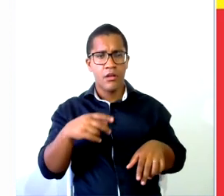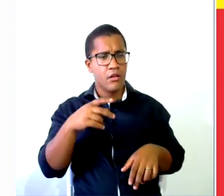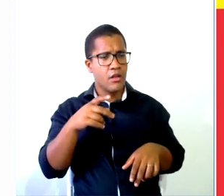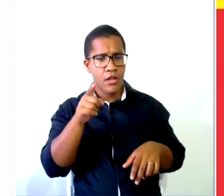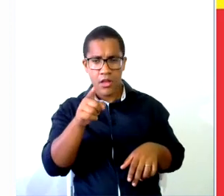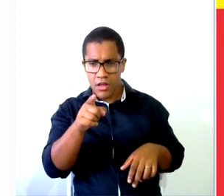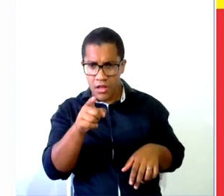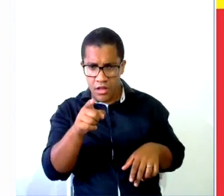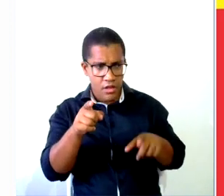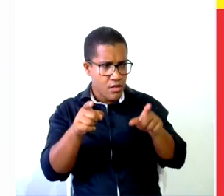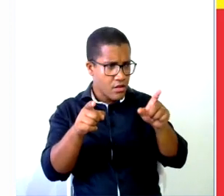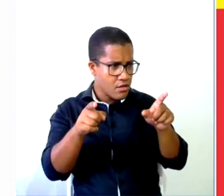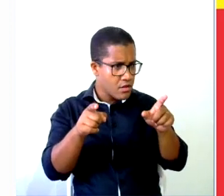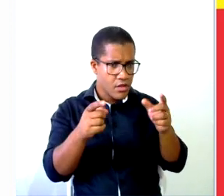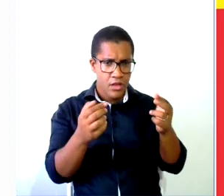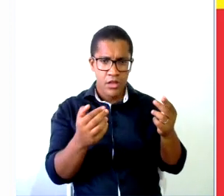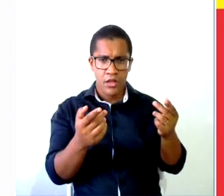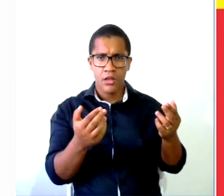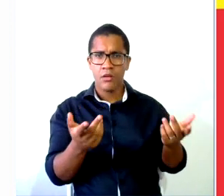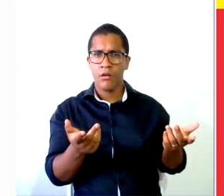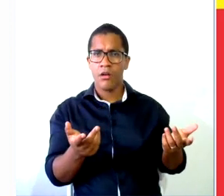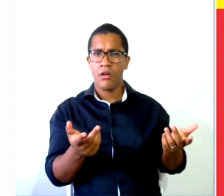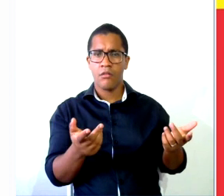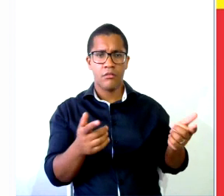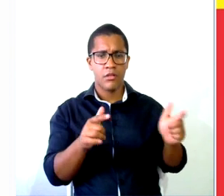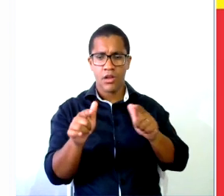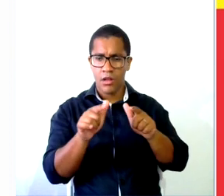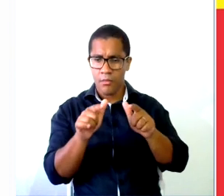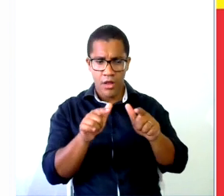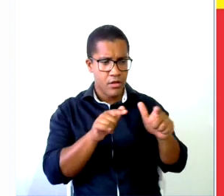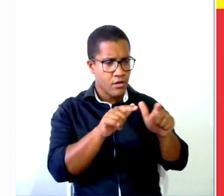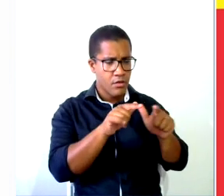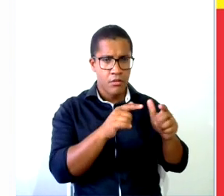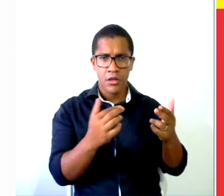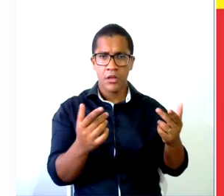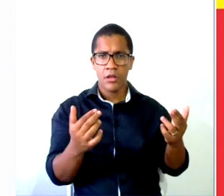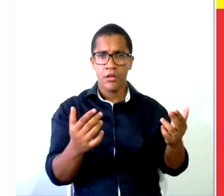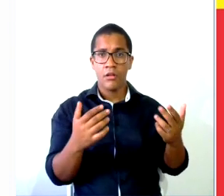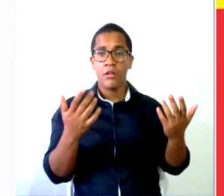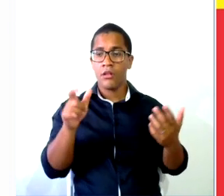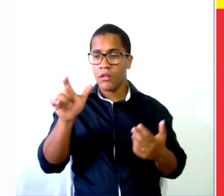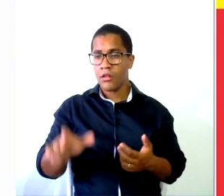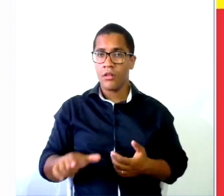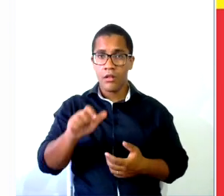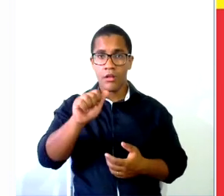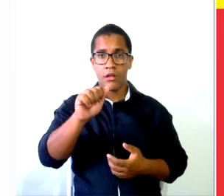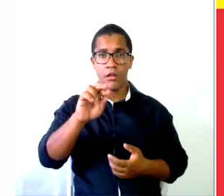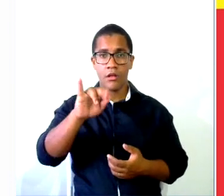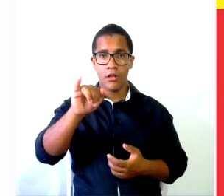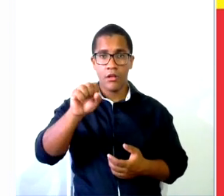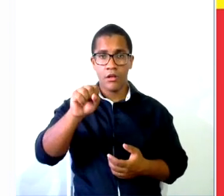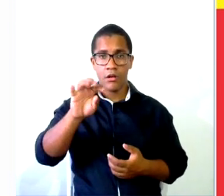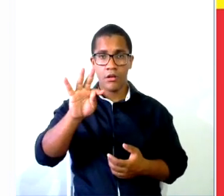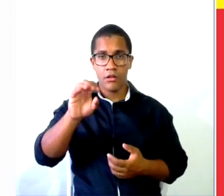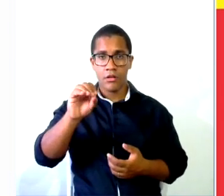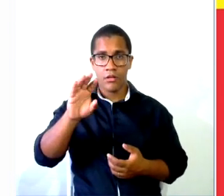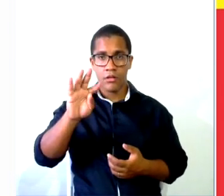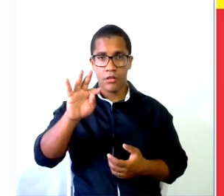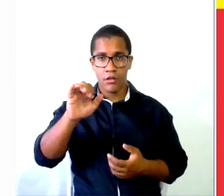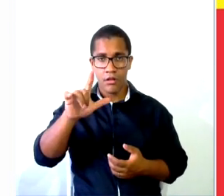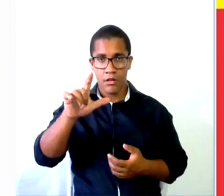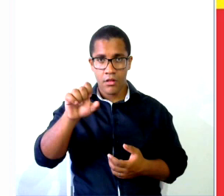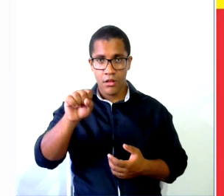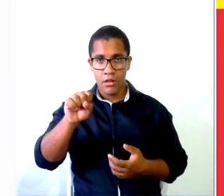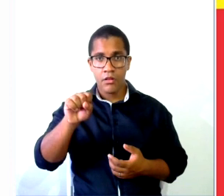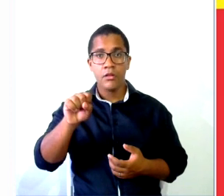mesmo. Quem falou isso? Aristóteles, na sua grande obra, A Política.